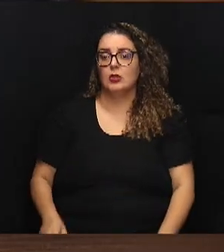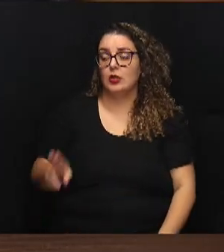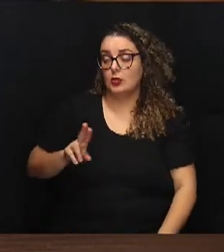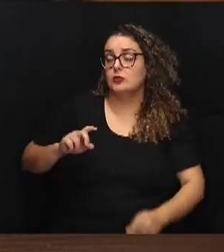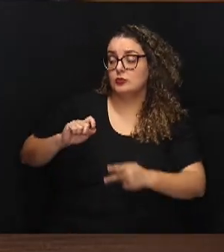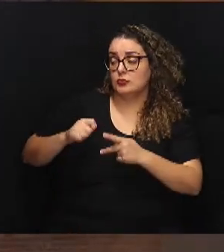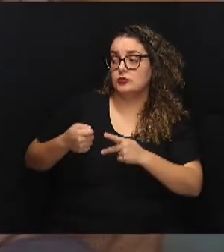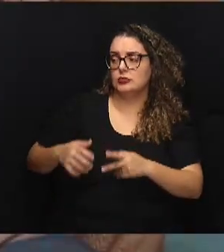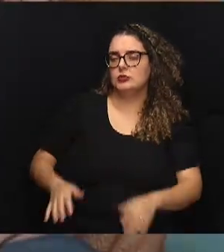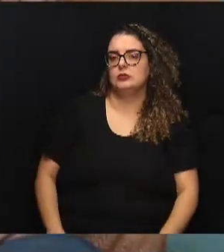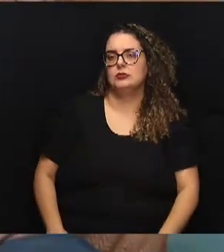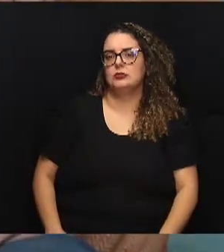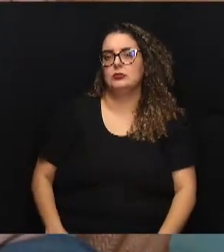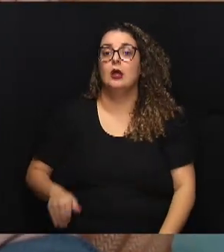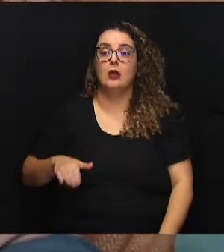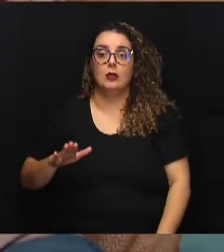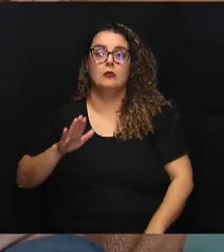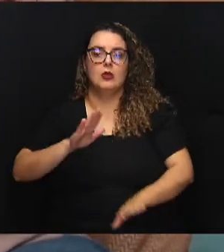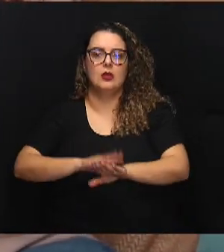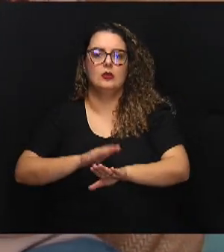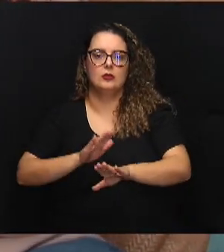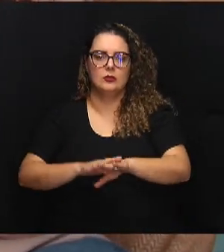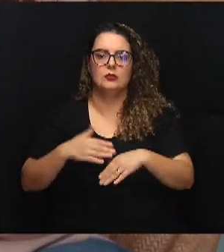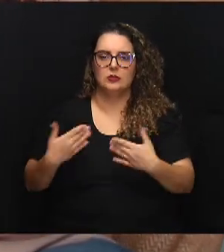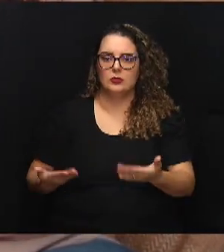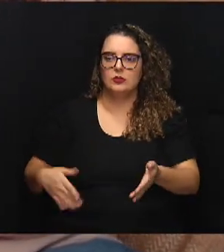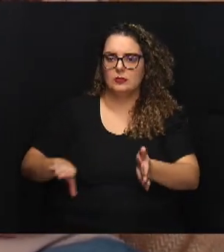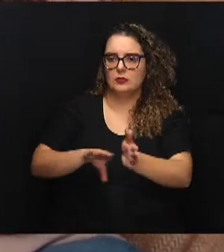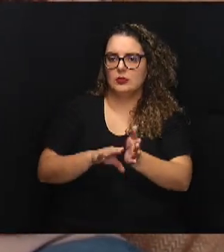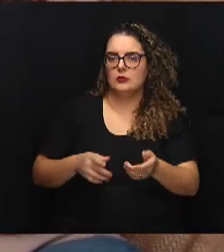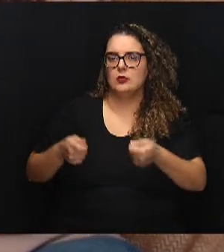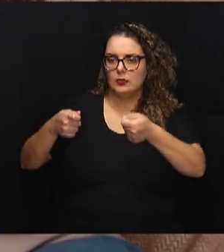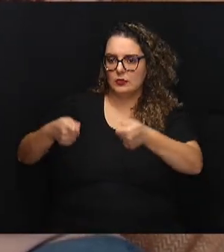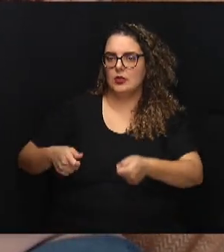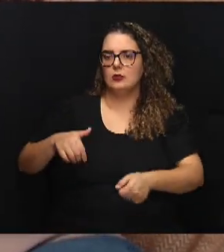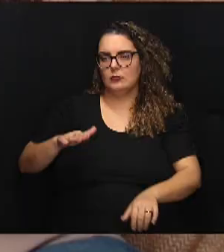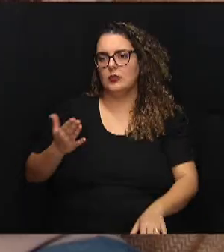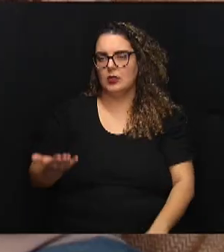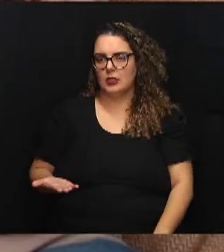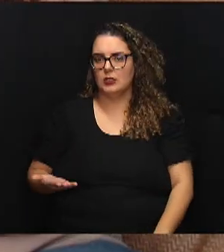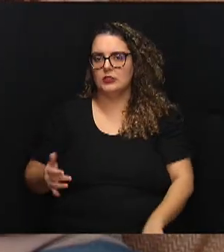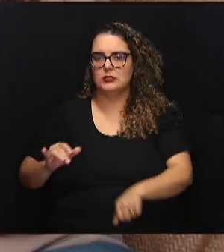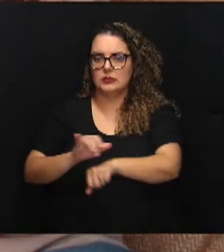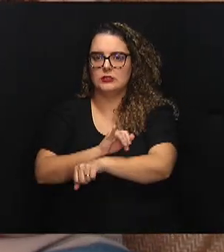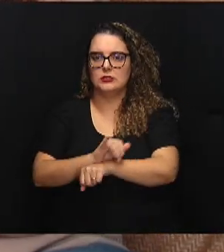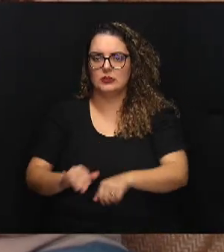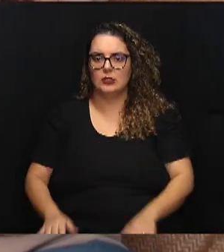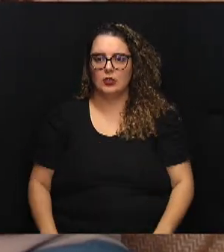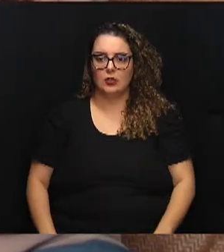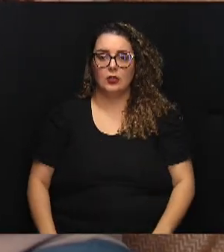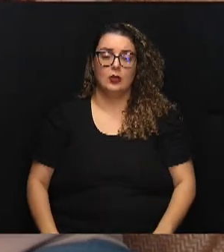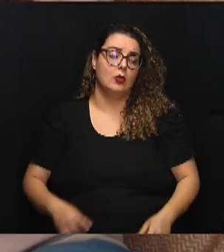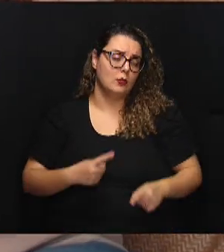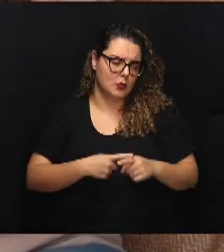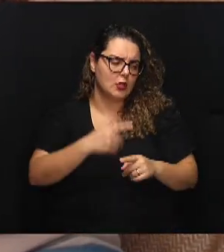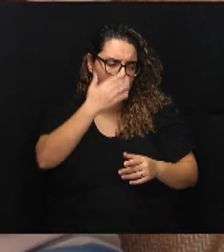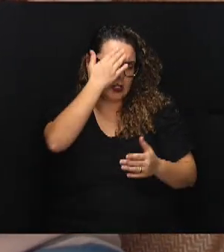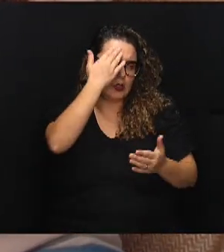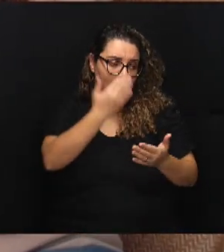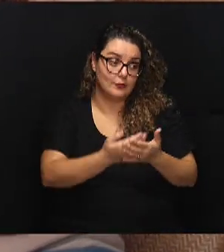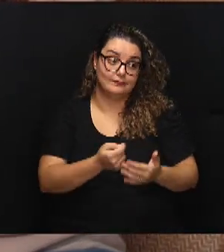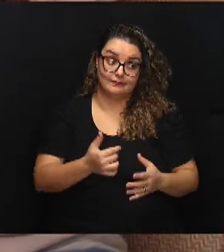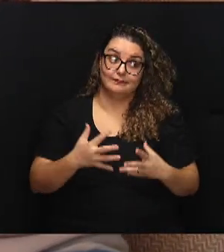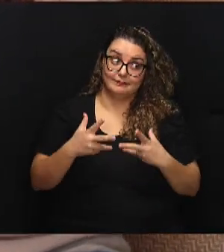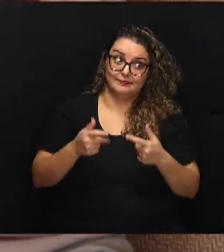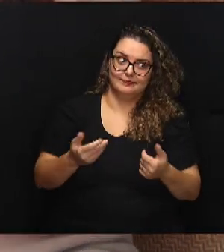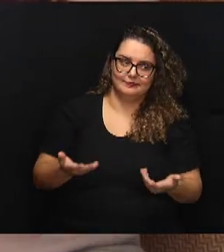Pix. Então é mais uma funcionalidade aí que vem para consolidar ainda mais essa ferramenta. Porque eu acredito que quase todo mundo, pelo